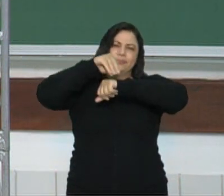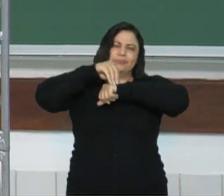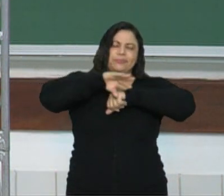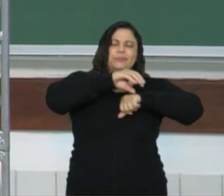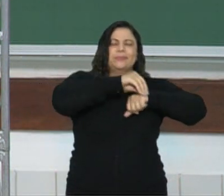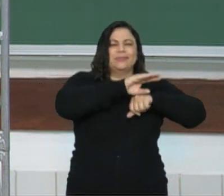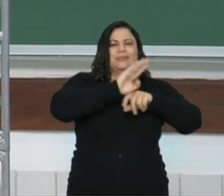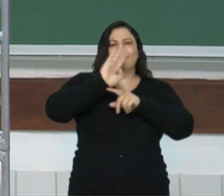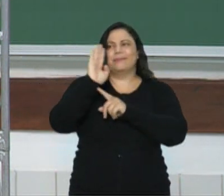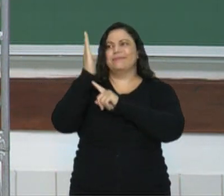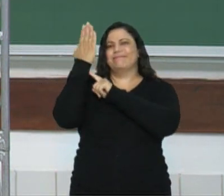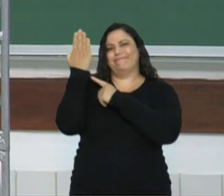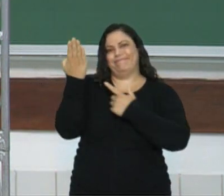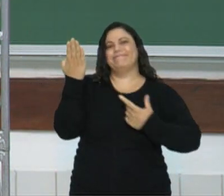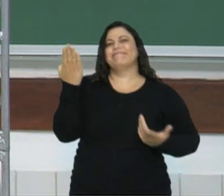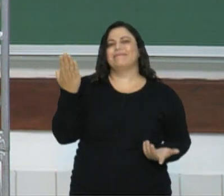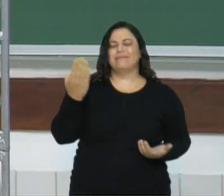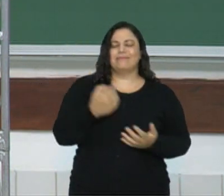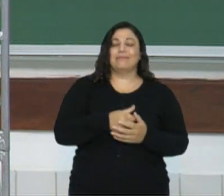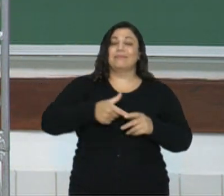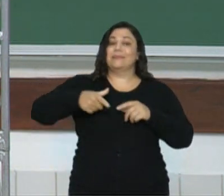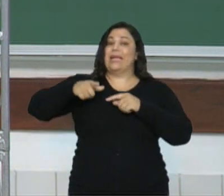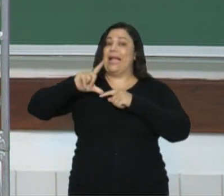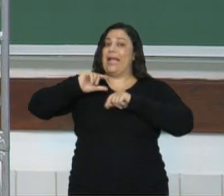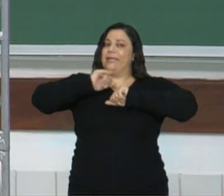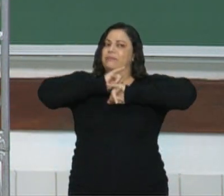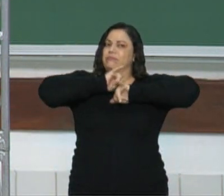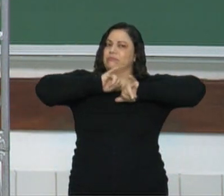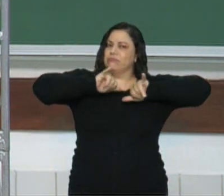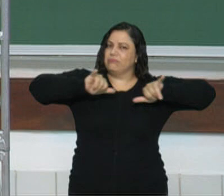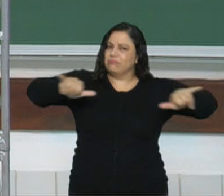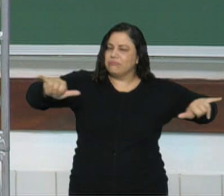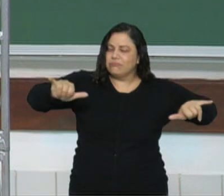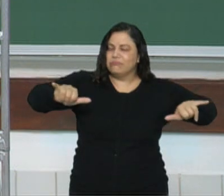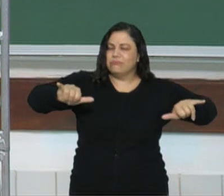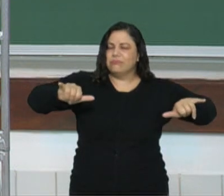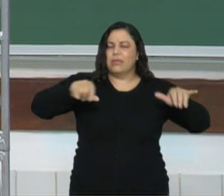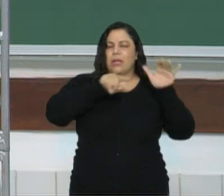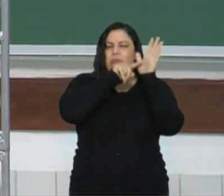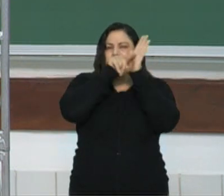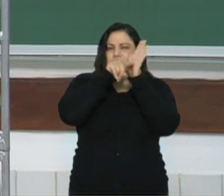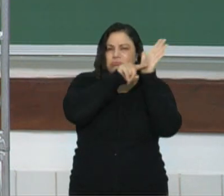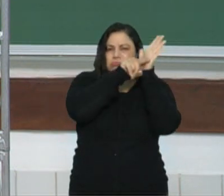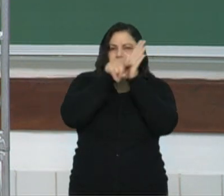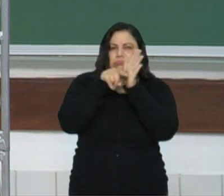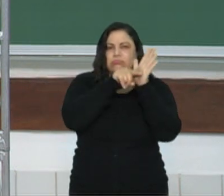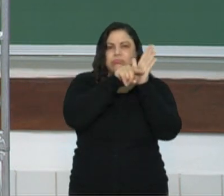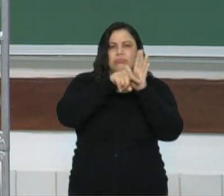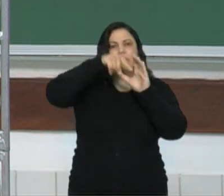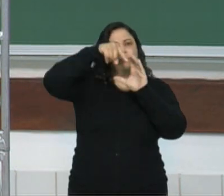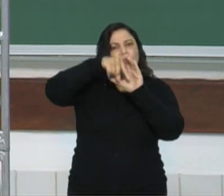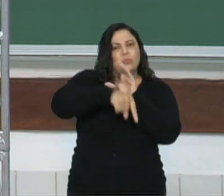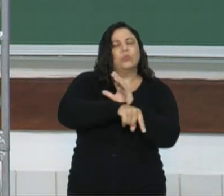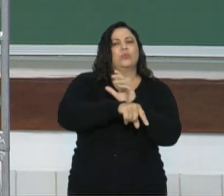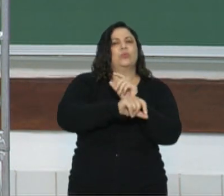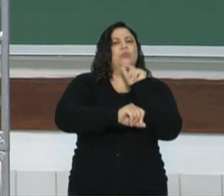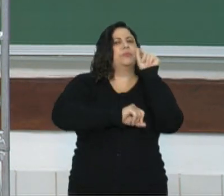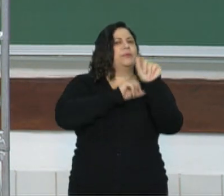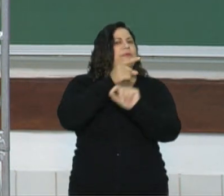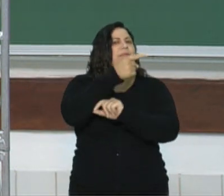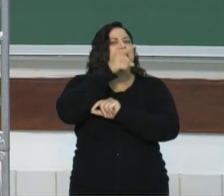news. Antes de você compartilhar uma notícia, dê uma boa conferida na fonte para ver se ela não